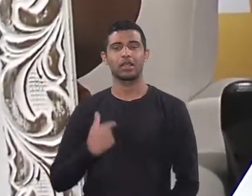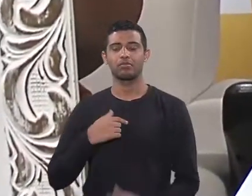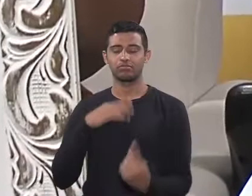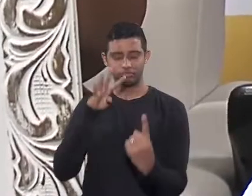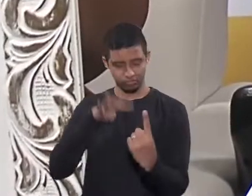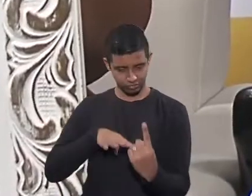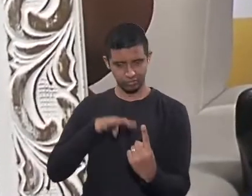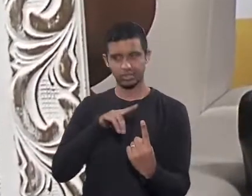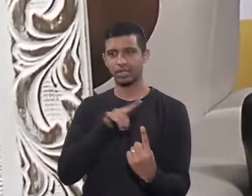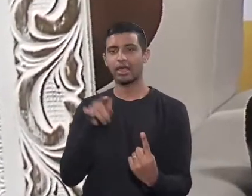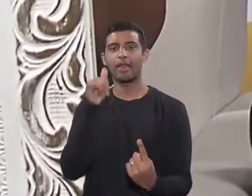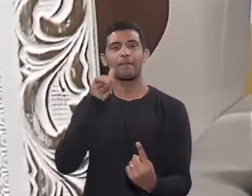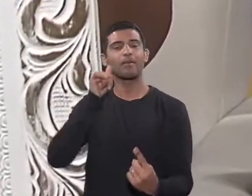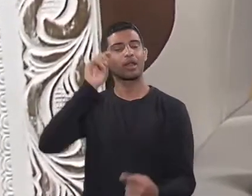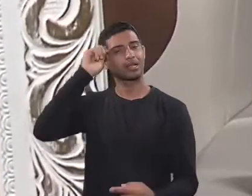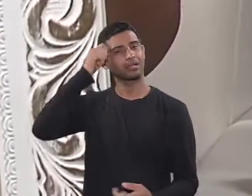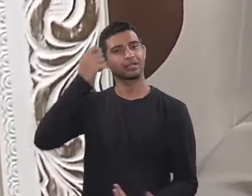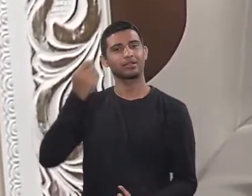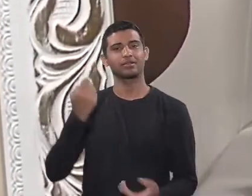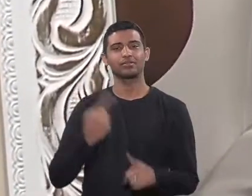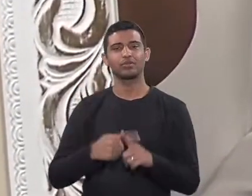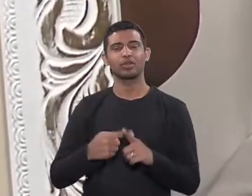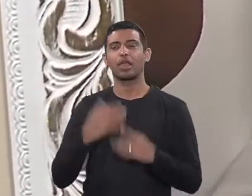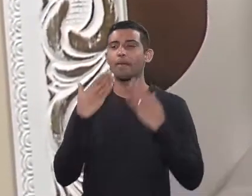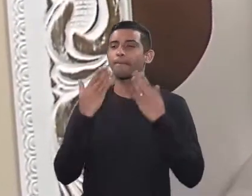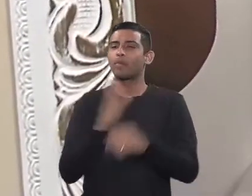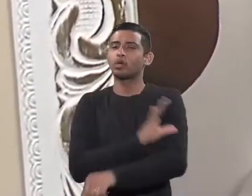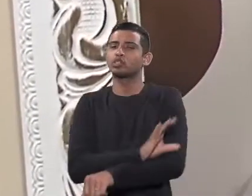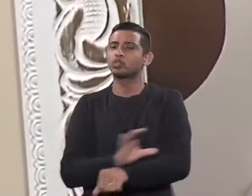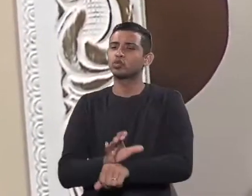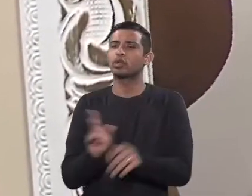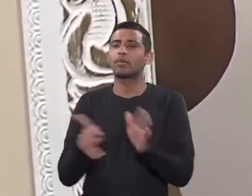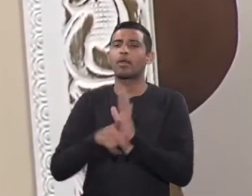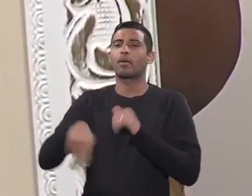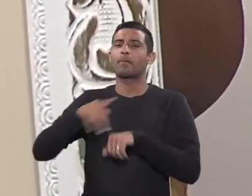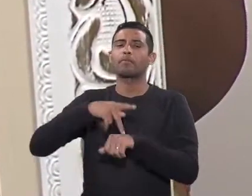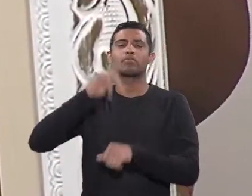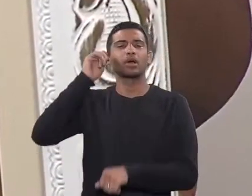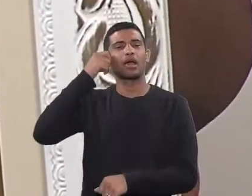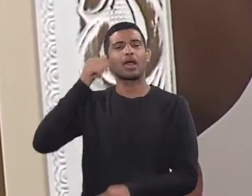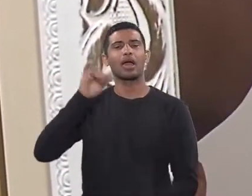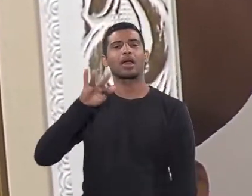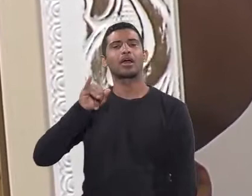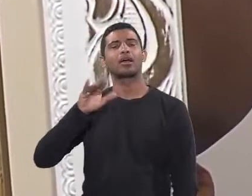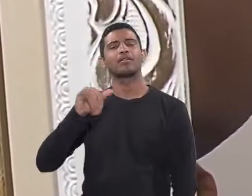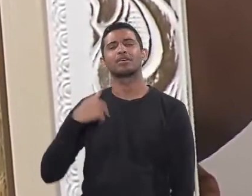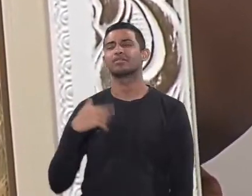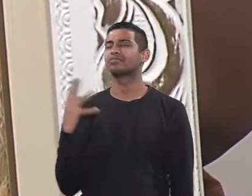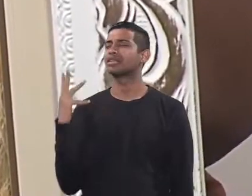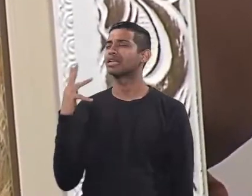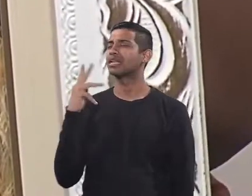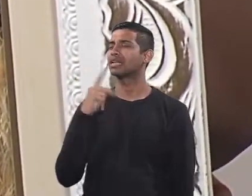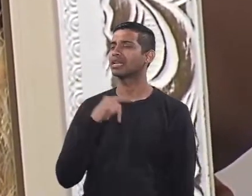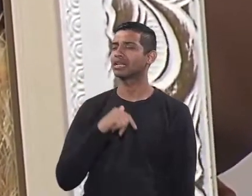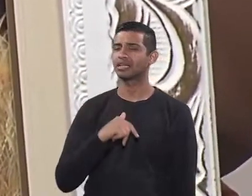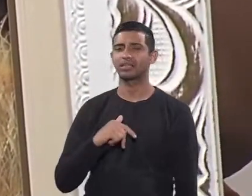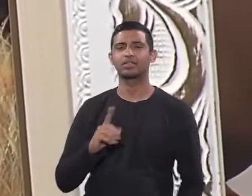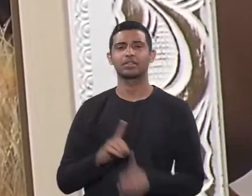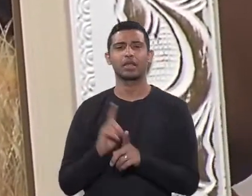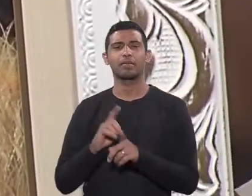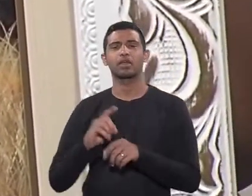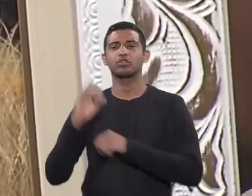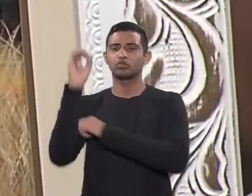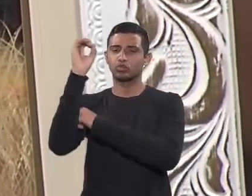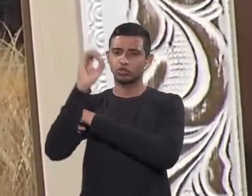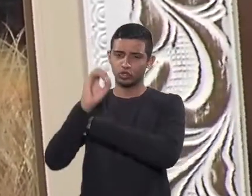esse quadro às mulheres negras, porque ele mostra a cultura africana também, a cultura que eu acho lindo, o pôr do sol, o